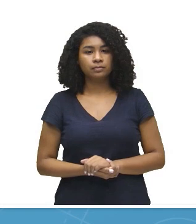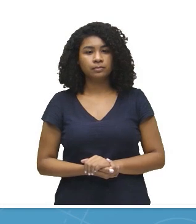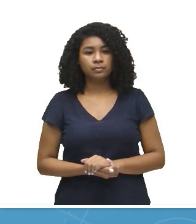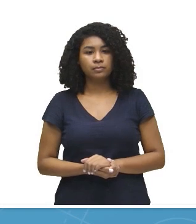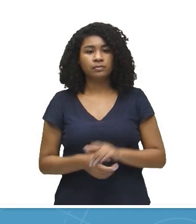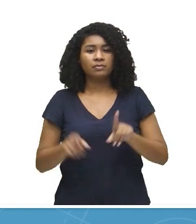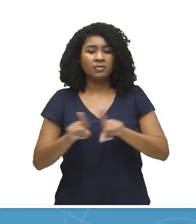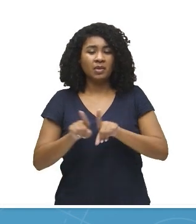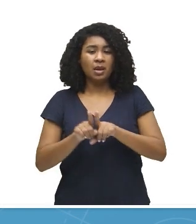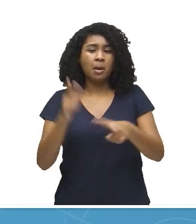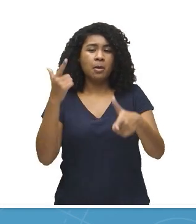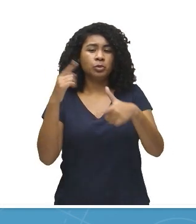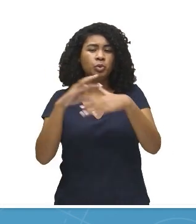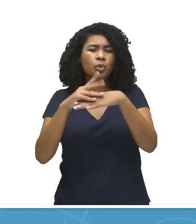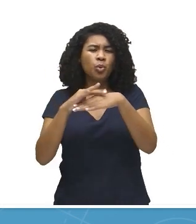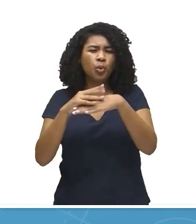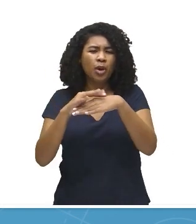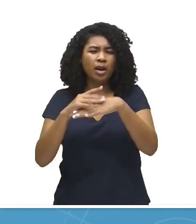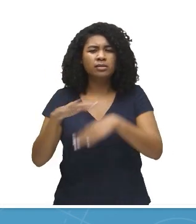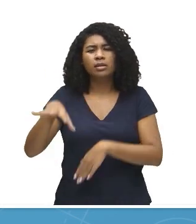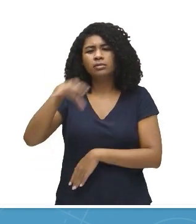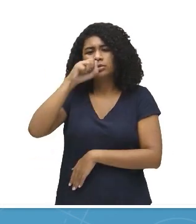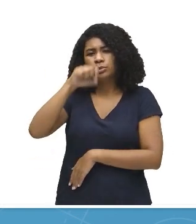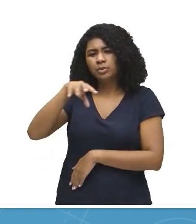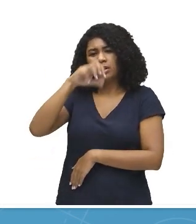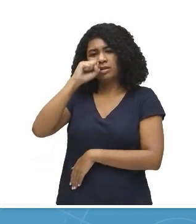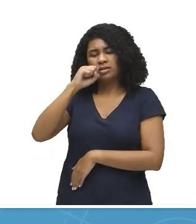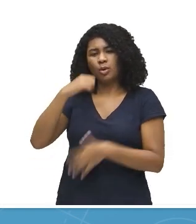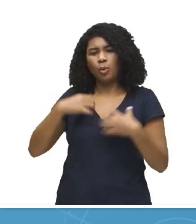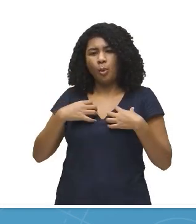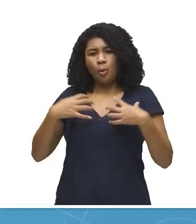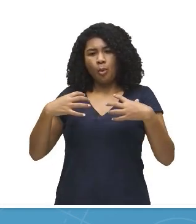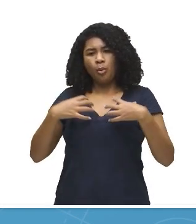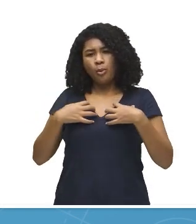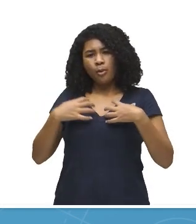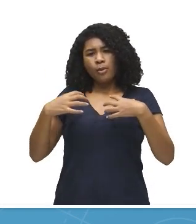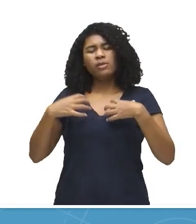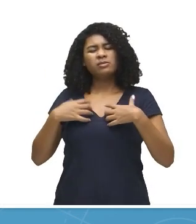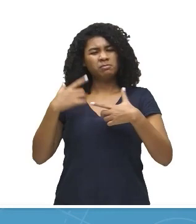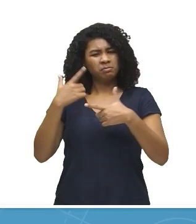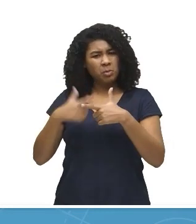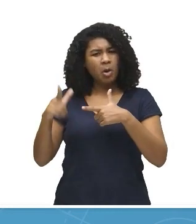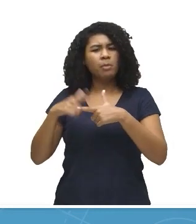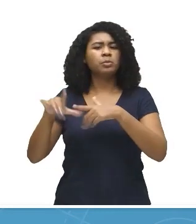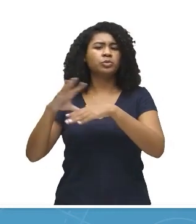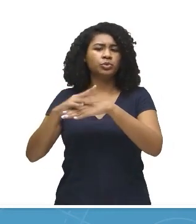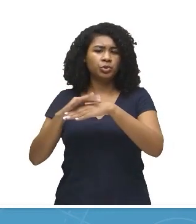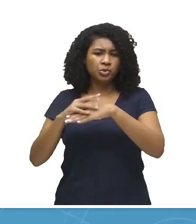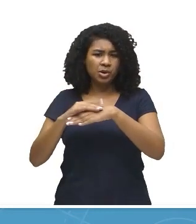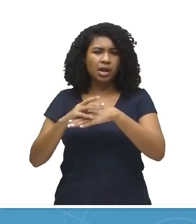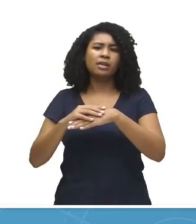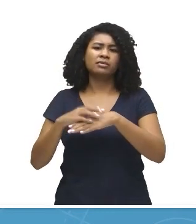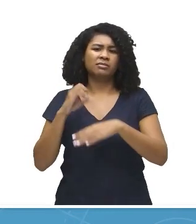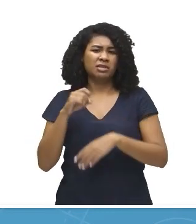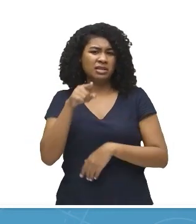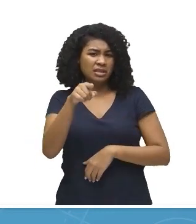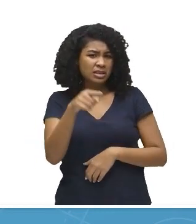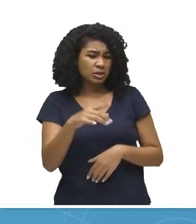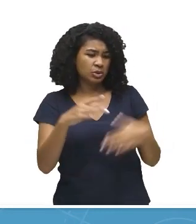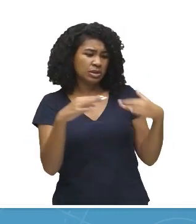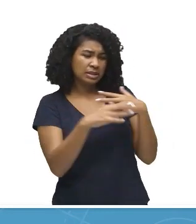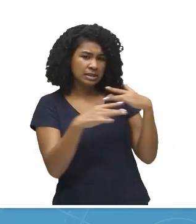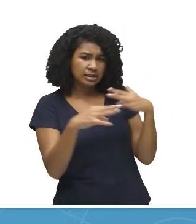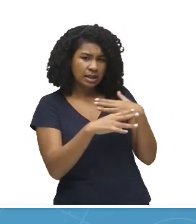problemas respiratórios aí pra gente. Se você vive numa área onde tem uma concentração maior